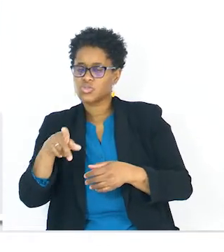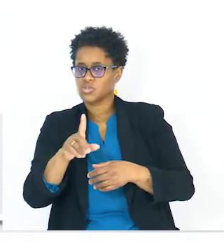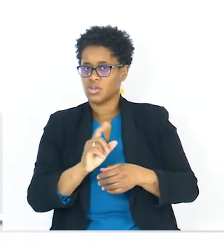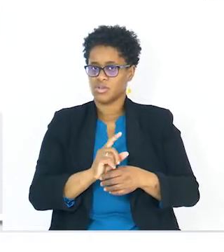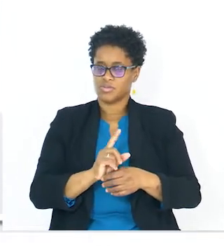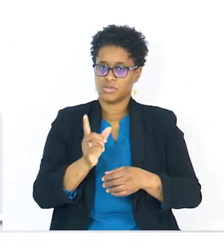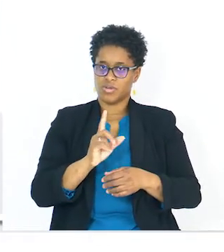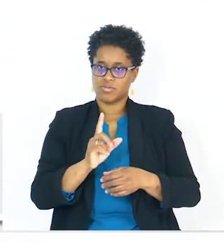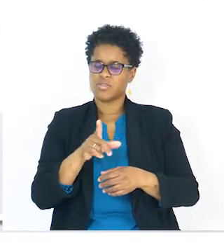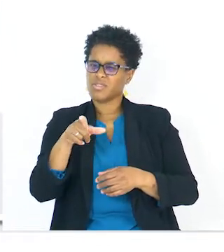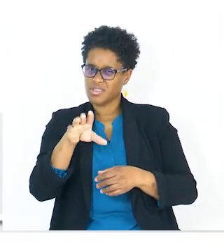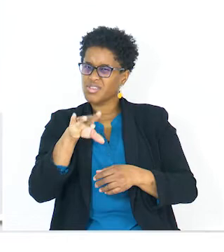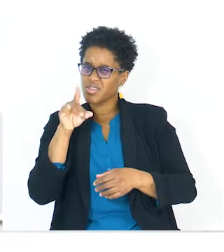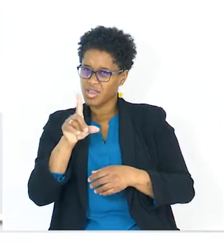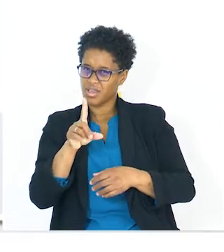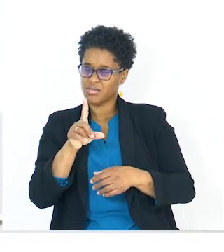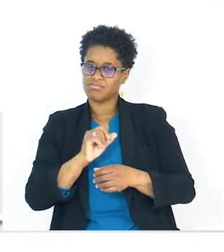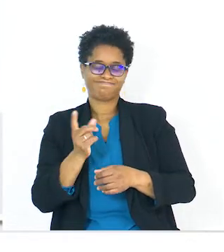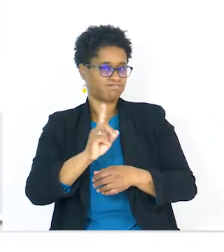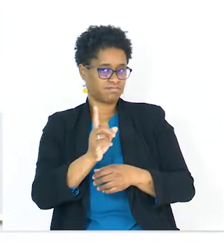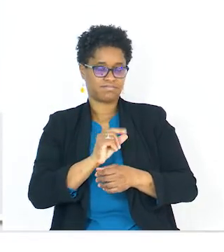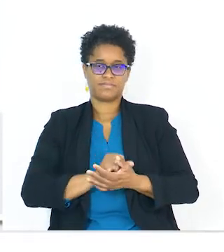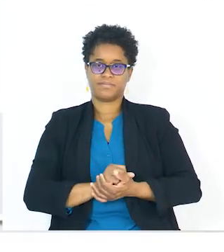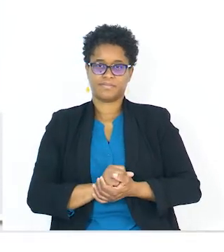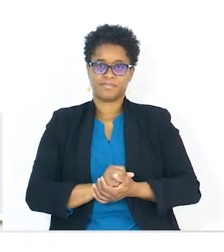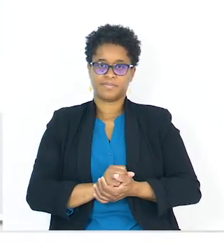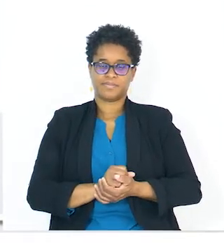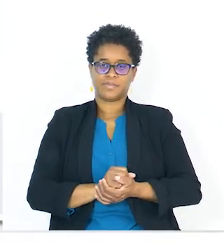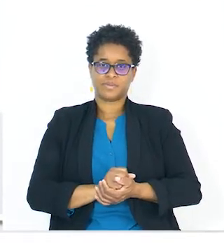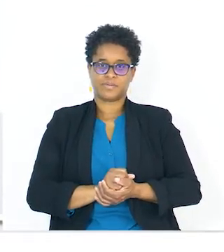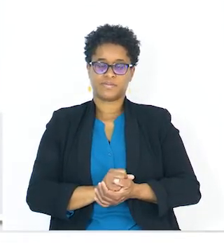chão. Vocês escolheram? Não.